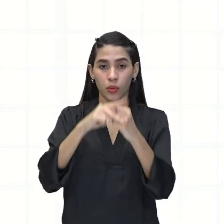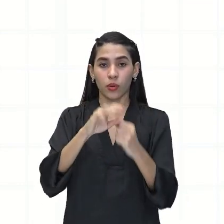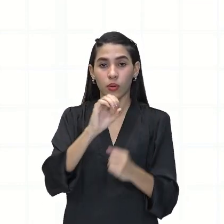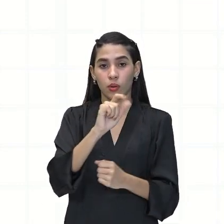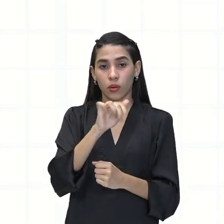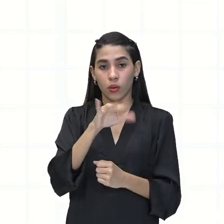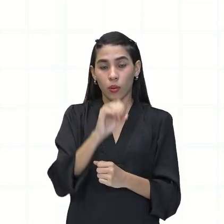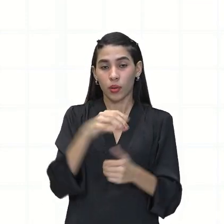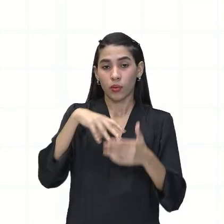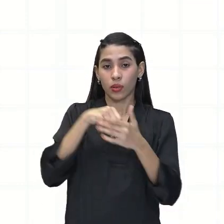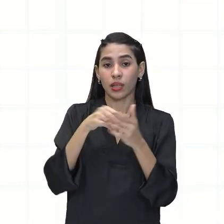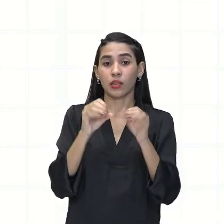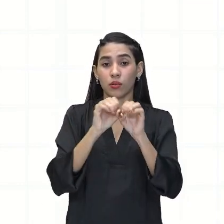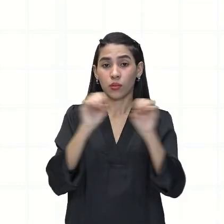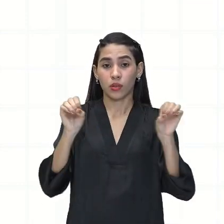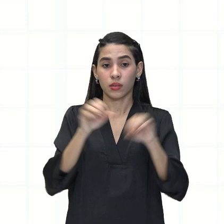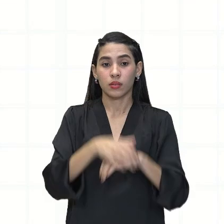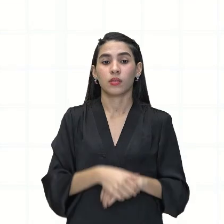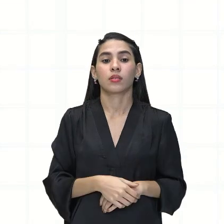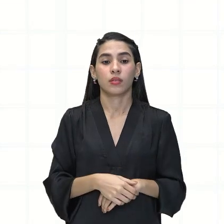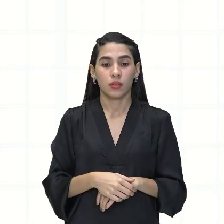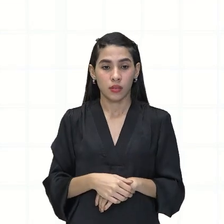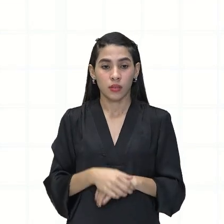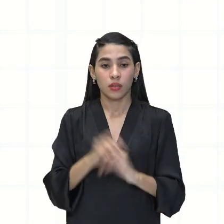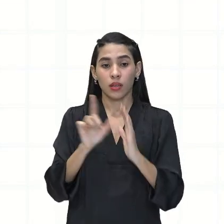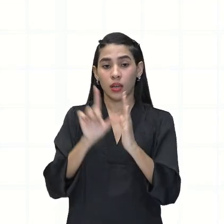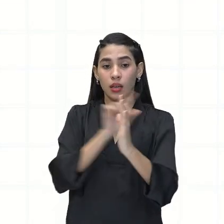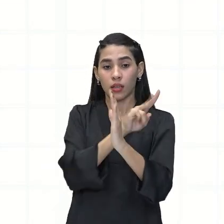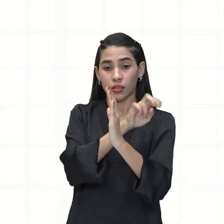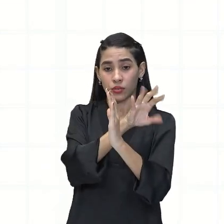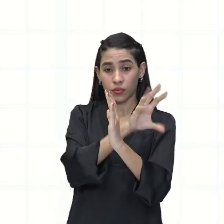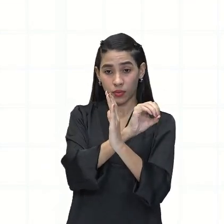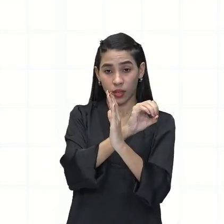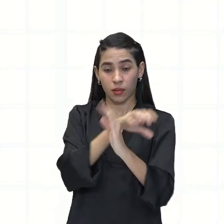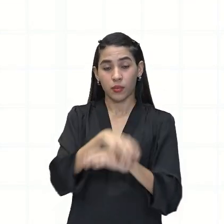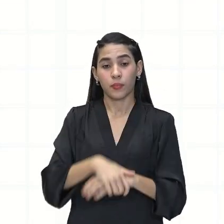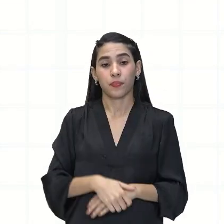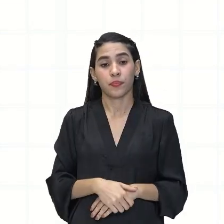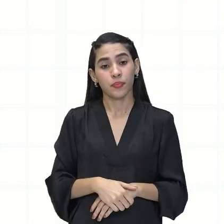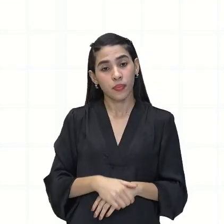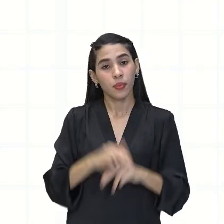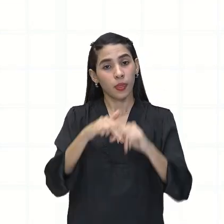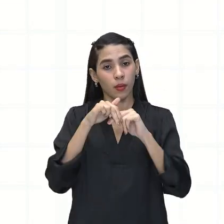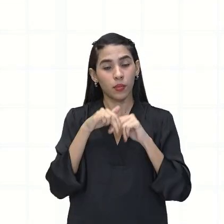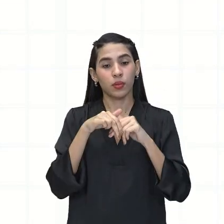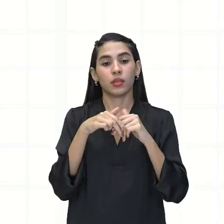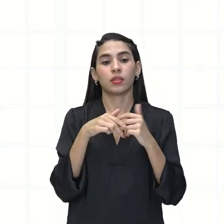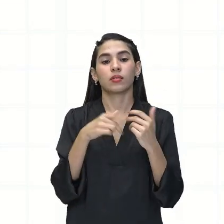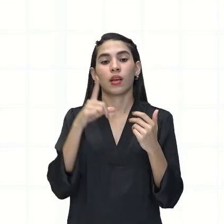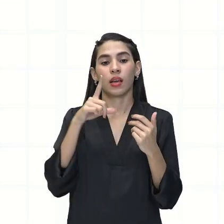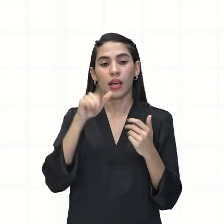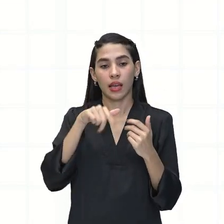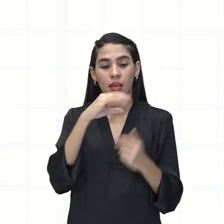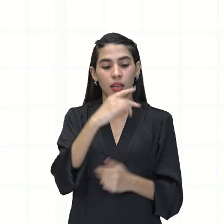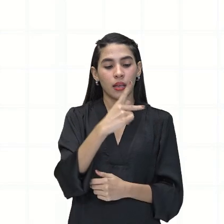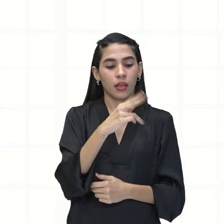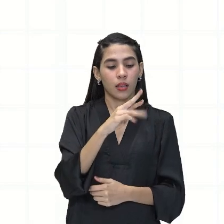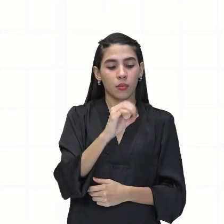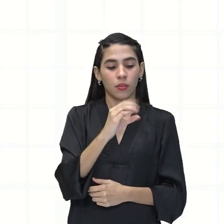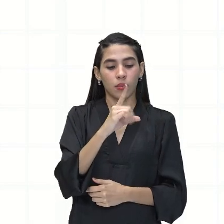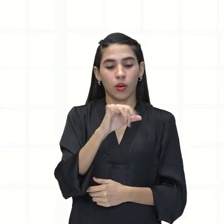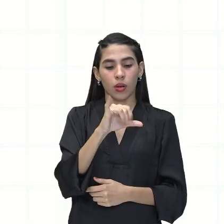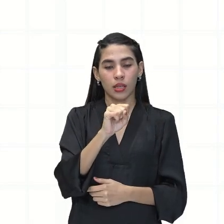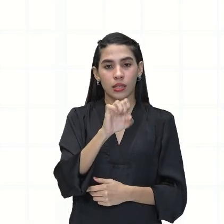aparece dentro da nossa oração, ele está vindo antes do nosso verbo. Por isso aqui é uma próclise, lembrando